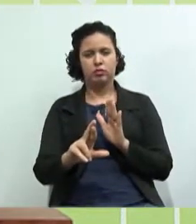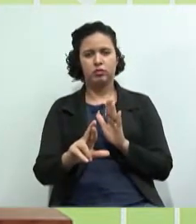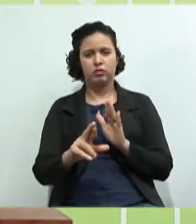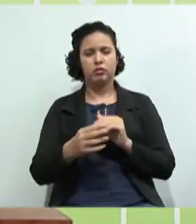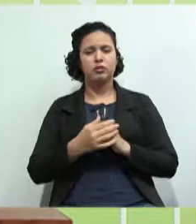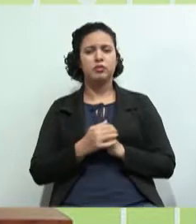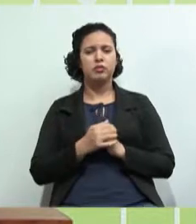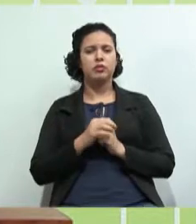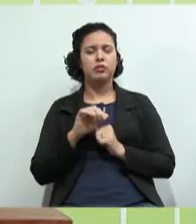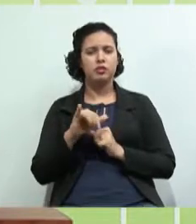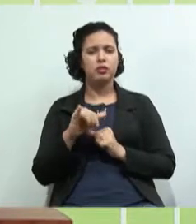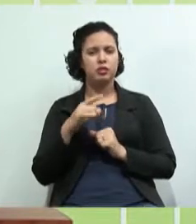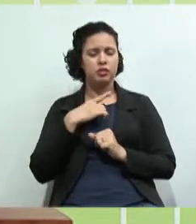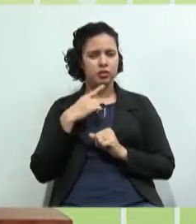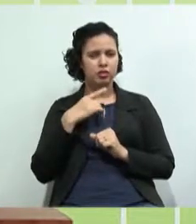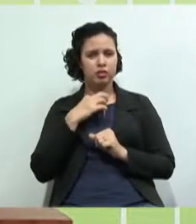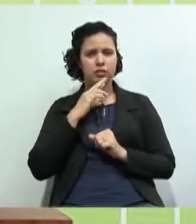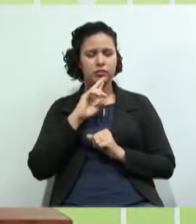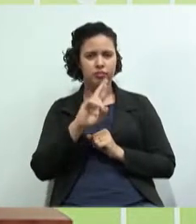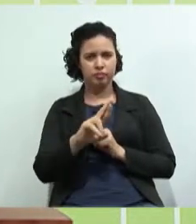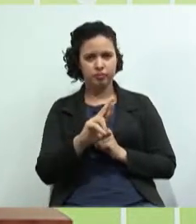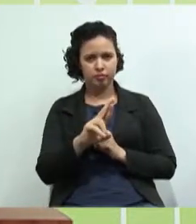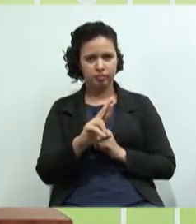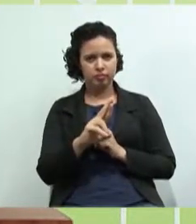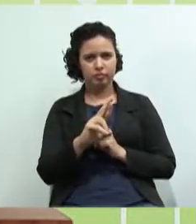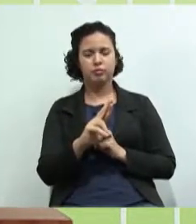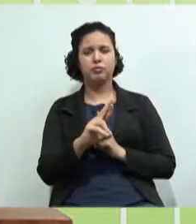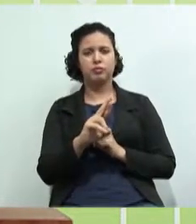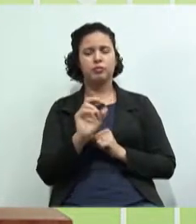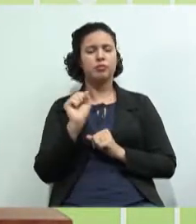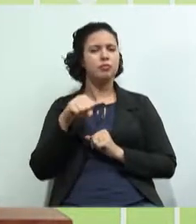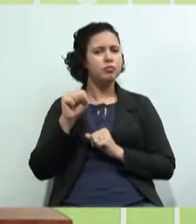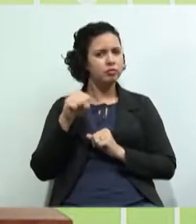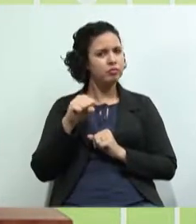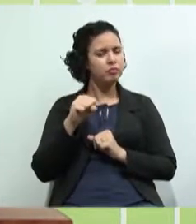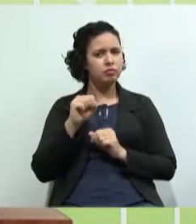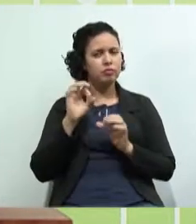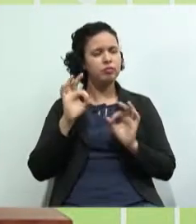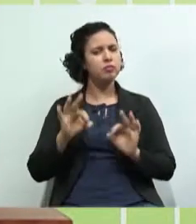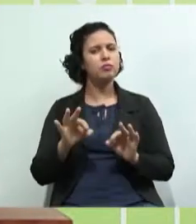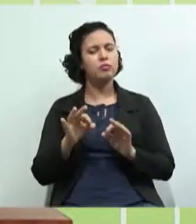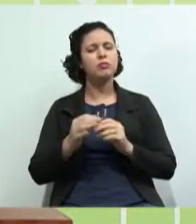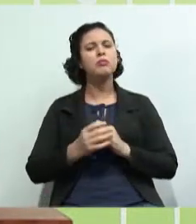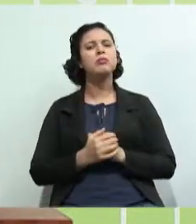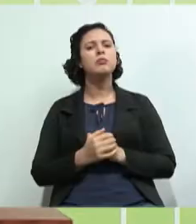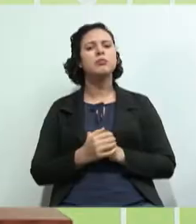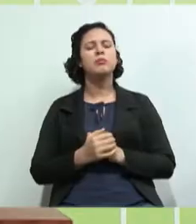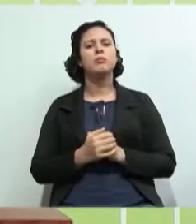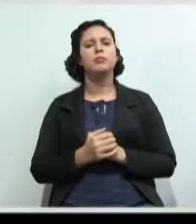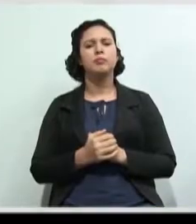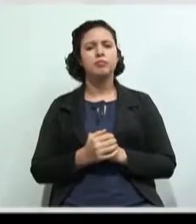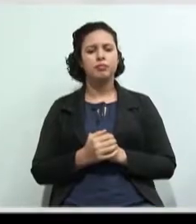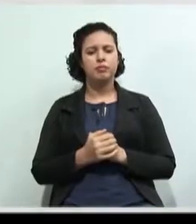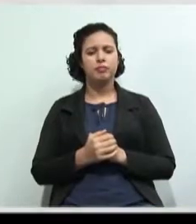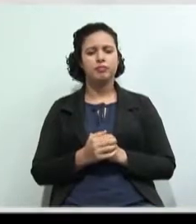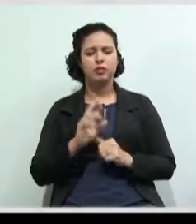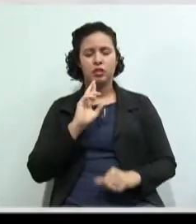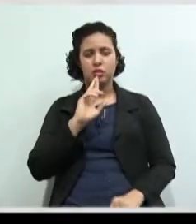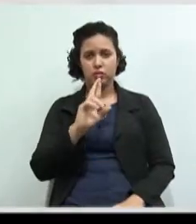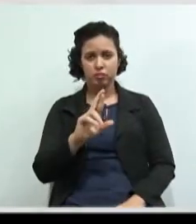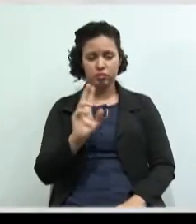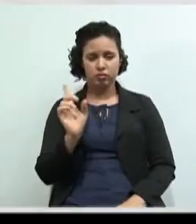se tiver lá nessa resposta as palavras-chave, com certeza a questão também estará certa. Deixa eu colocar então aqui, ó, a resposta que